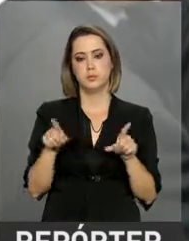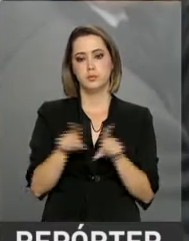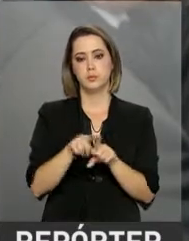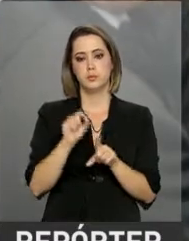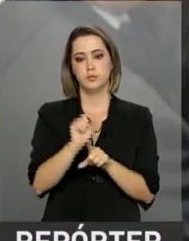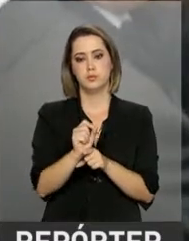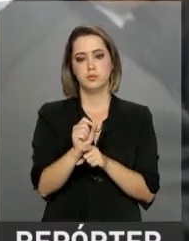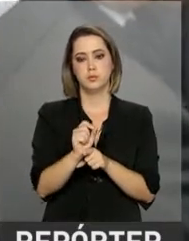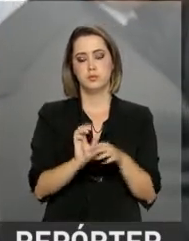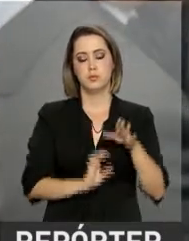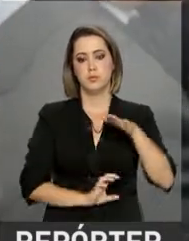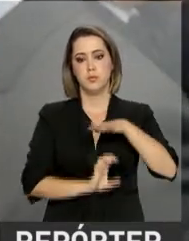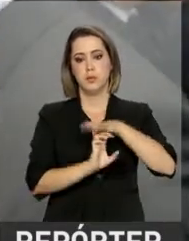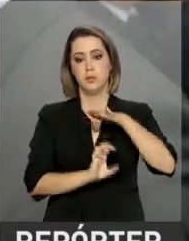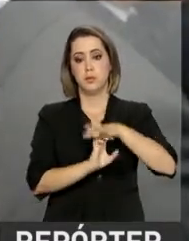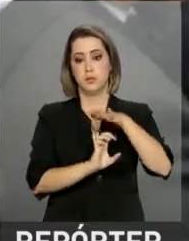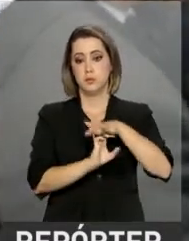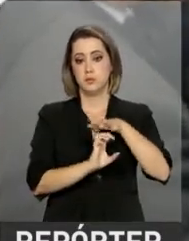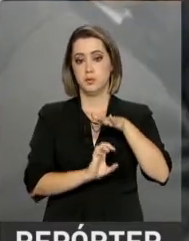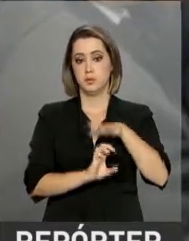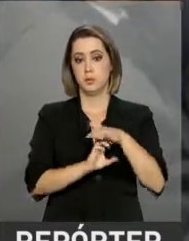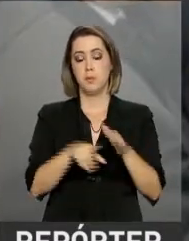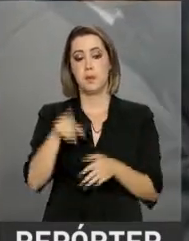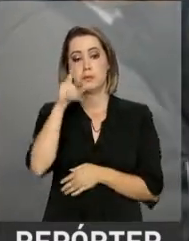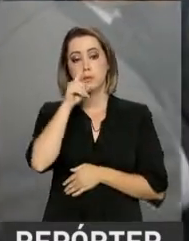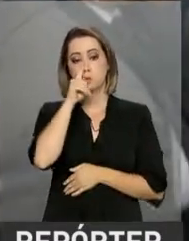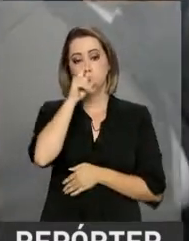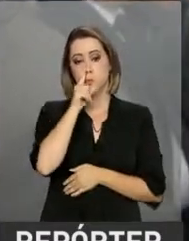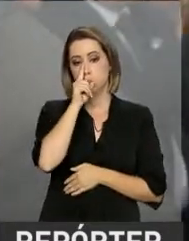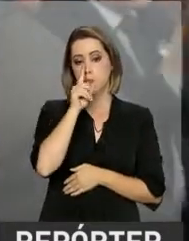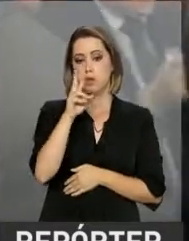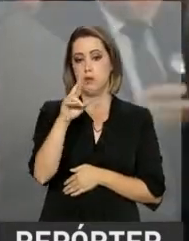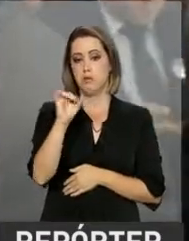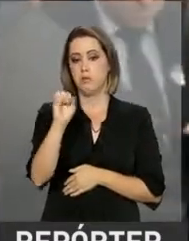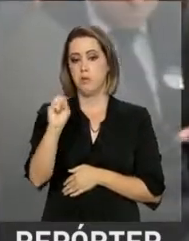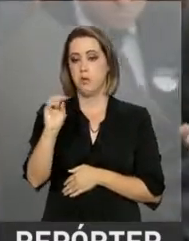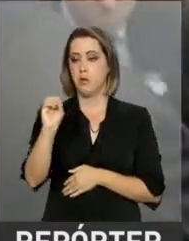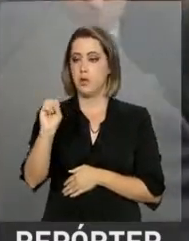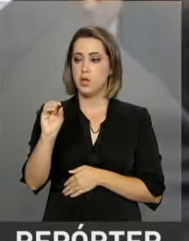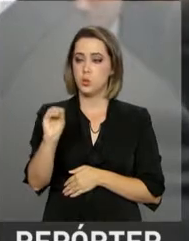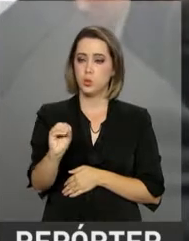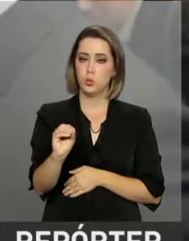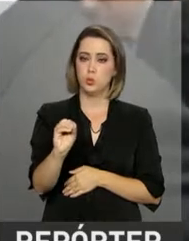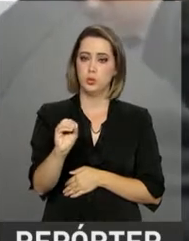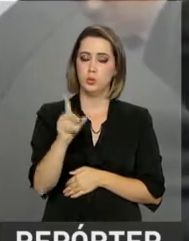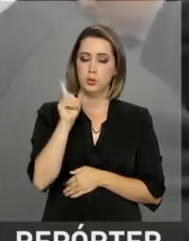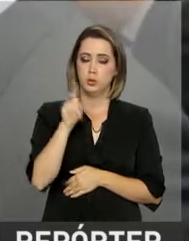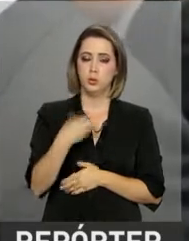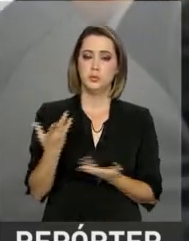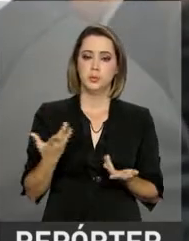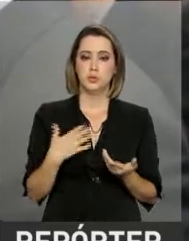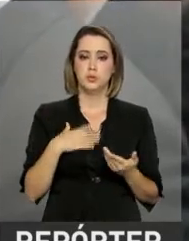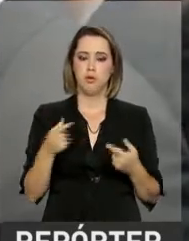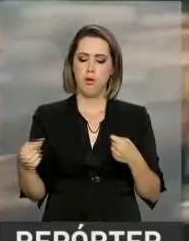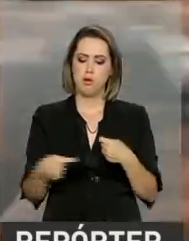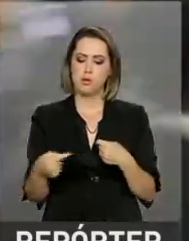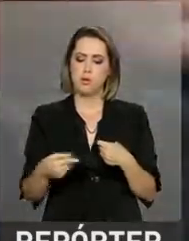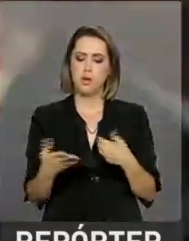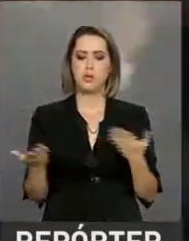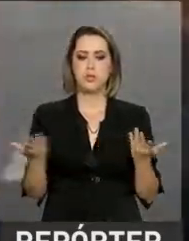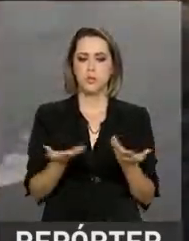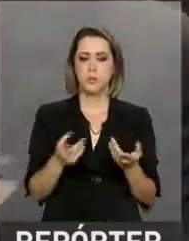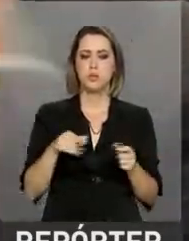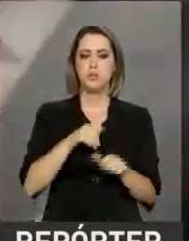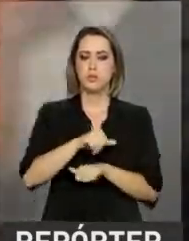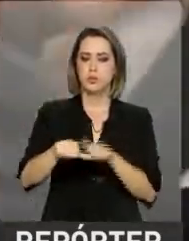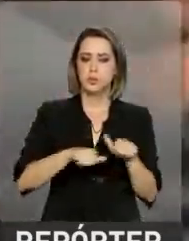de uma agência importante de risco, que é a Moody's, que o Brasil sai um patamar de negativo. Enfim,